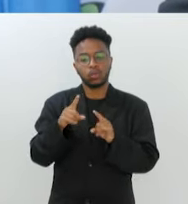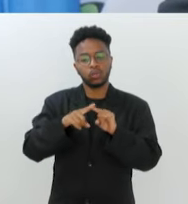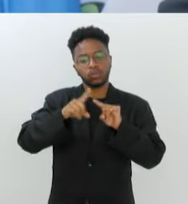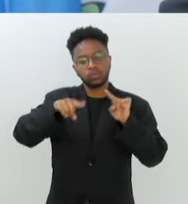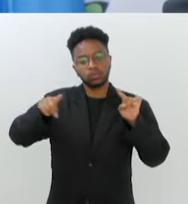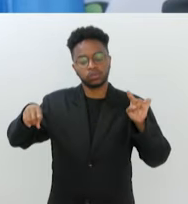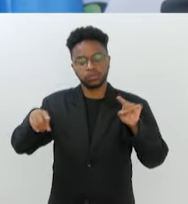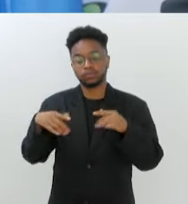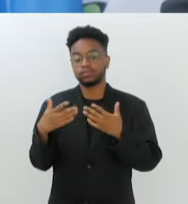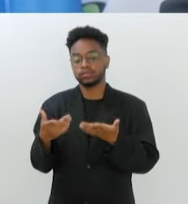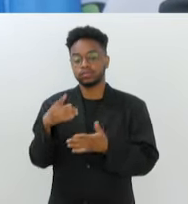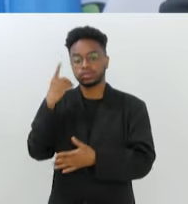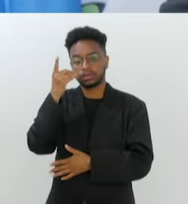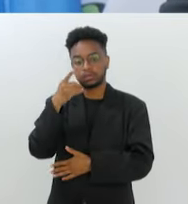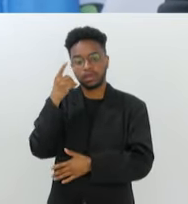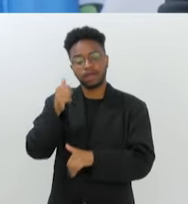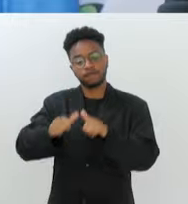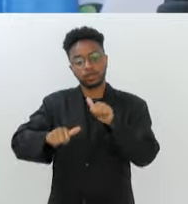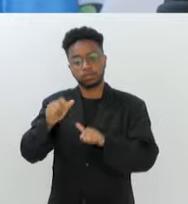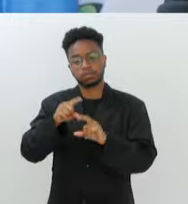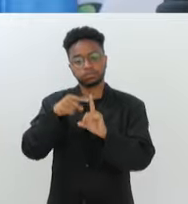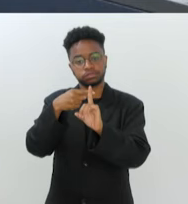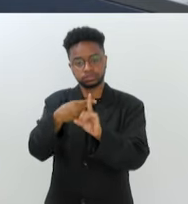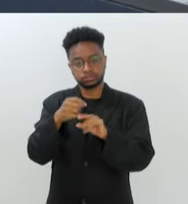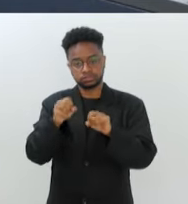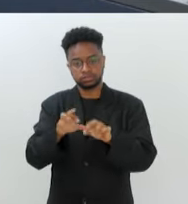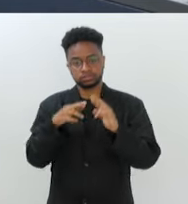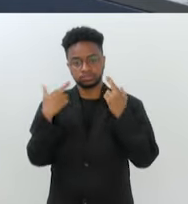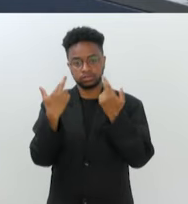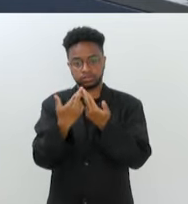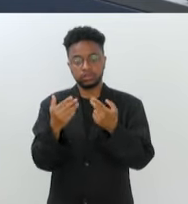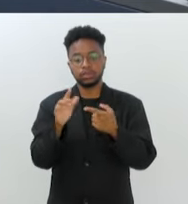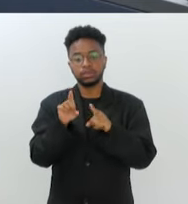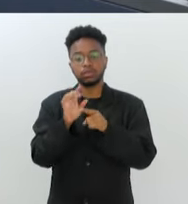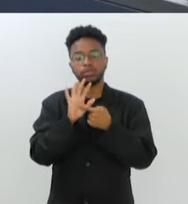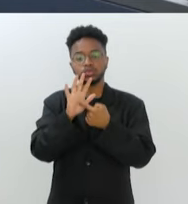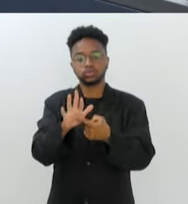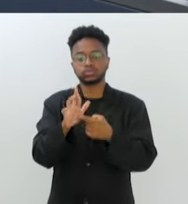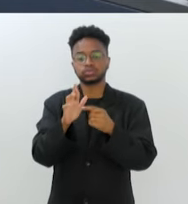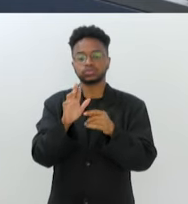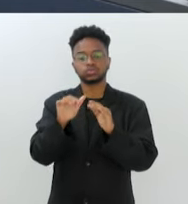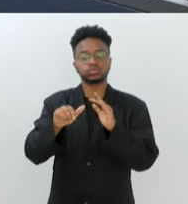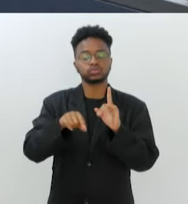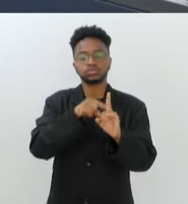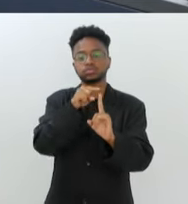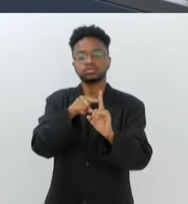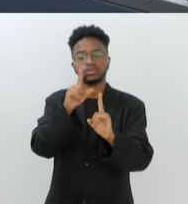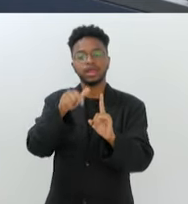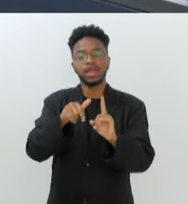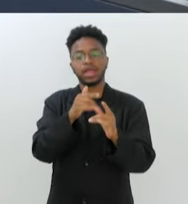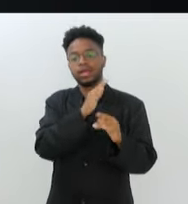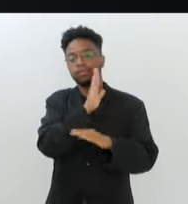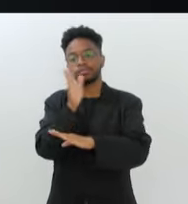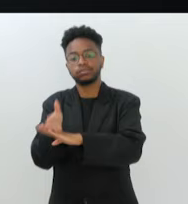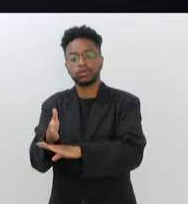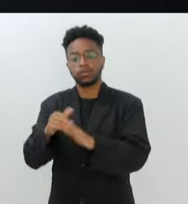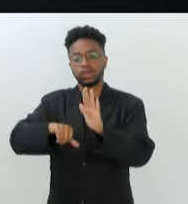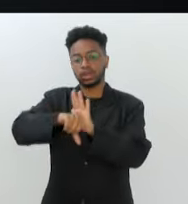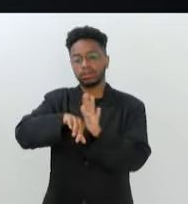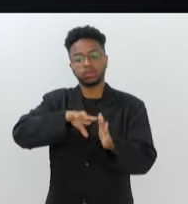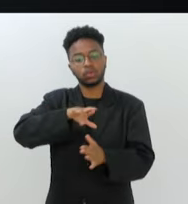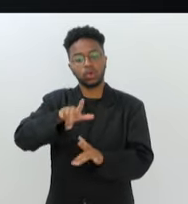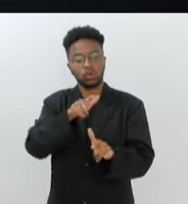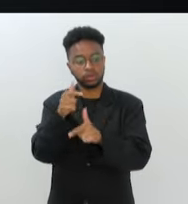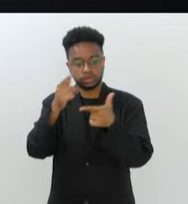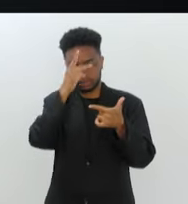balanço positivo da audiência e lembrou que o objetivo é combater o crime organizado e não quem usa o drone de forma regular. A nossa